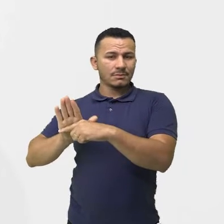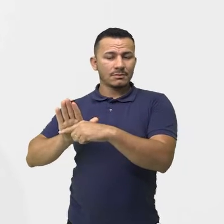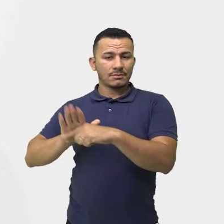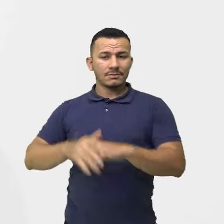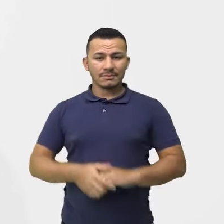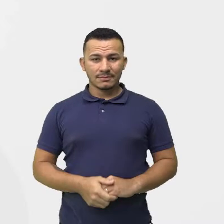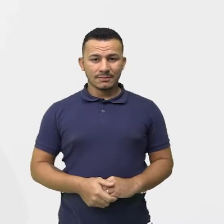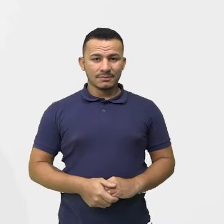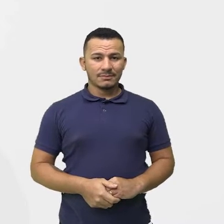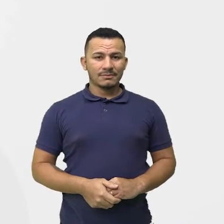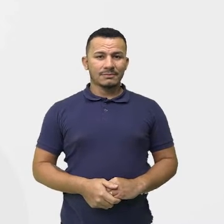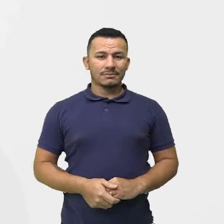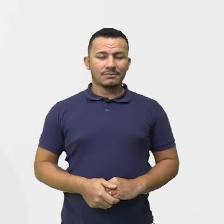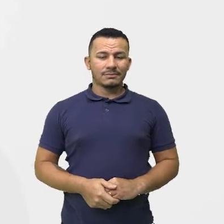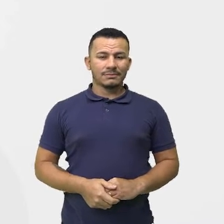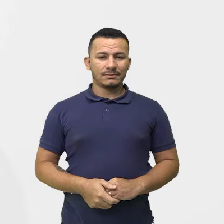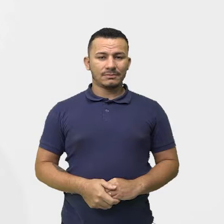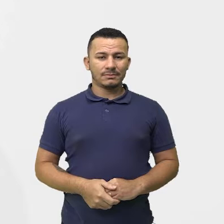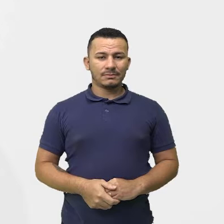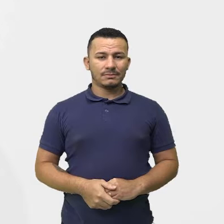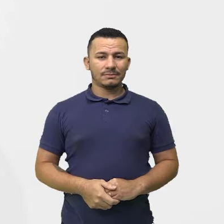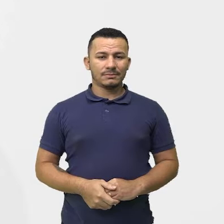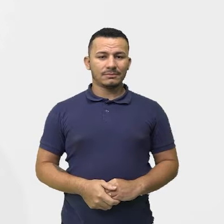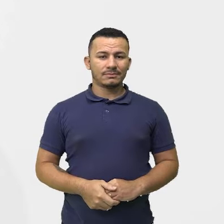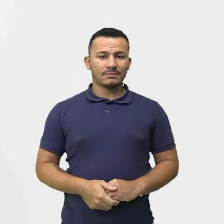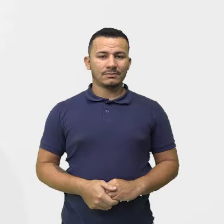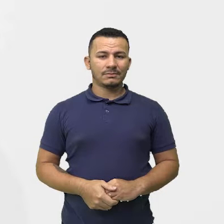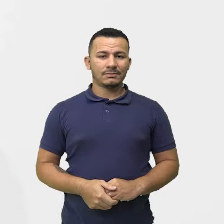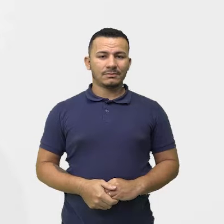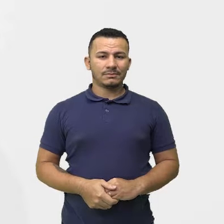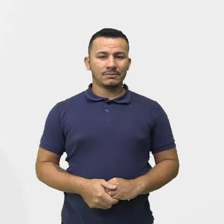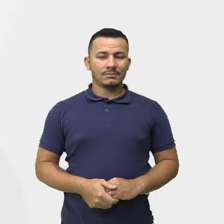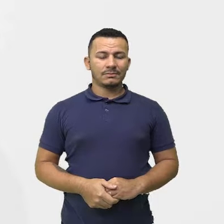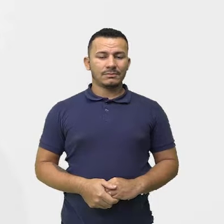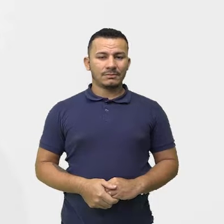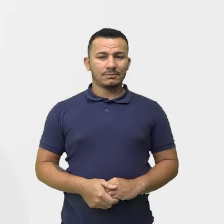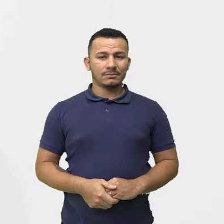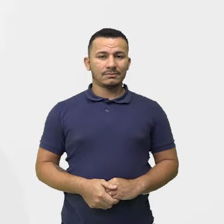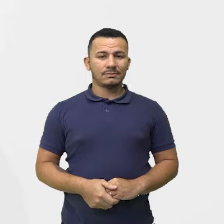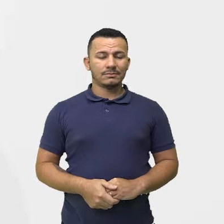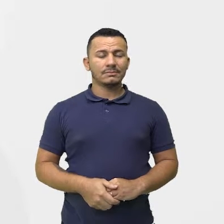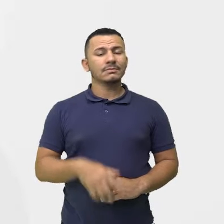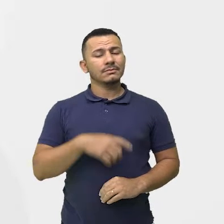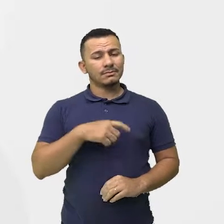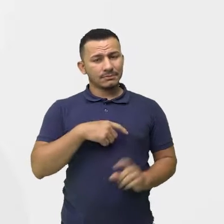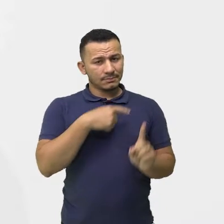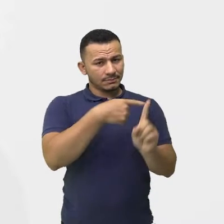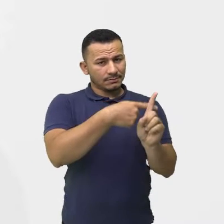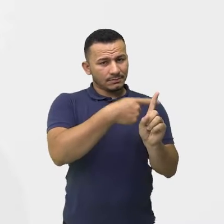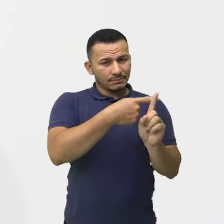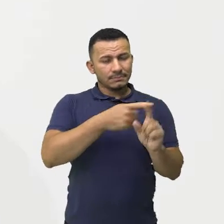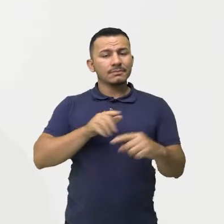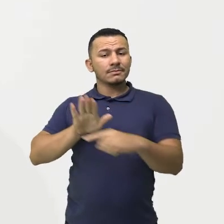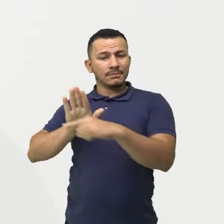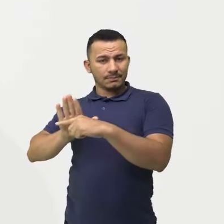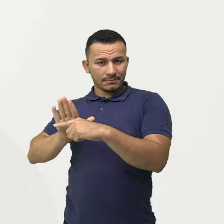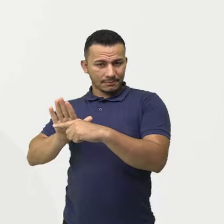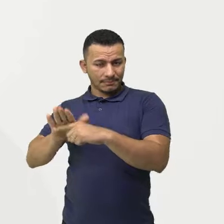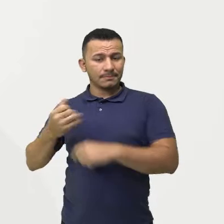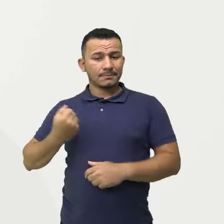negativos. Olha só, meu povo, são os números positivos e